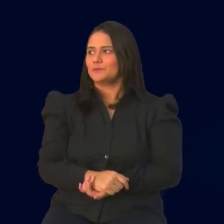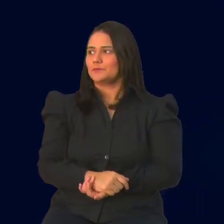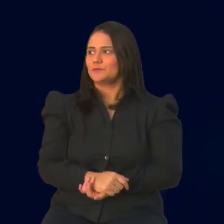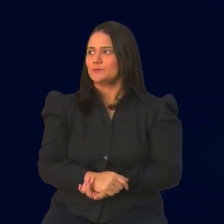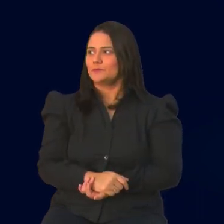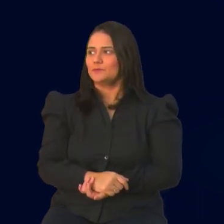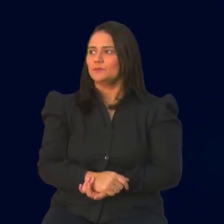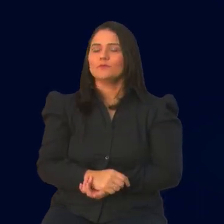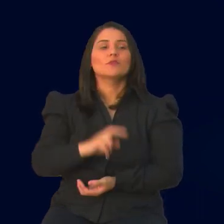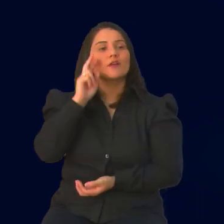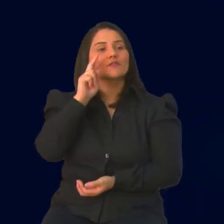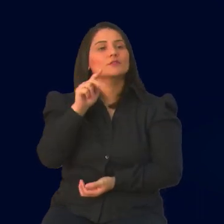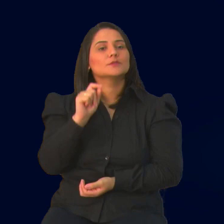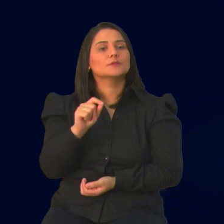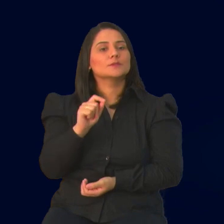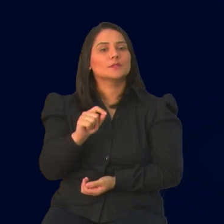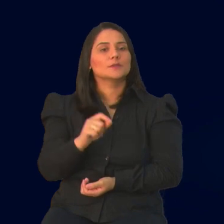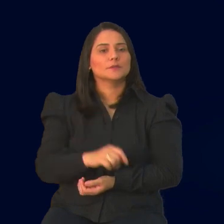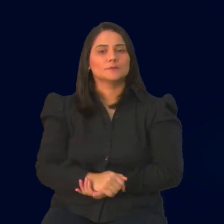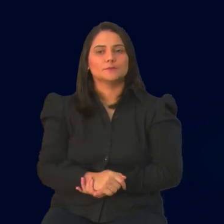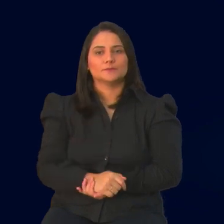E aqui, o que viram?